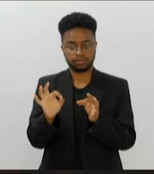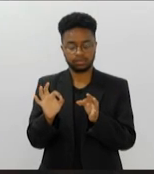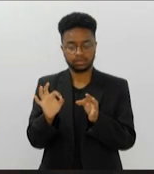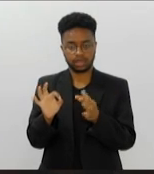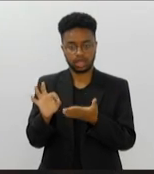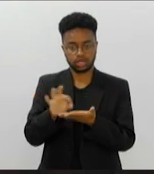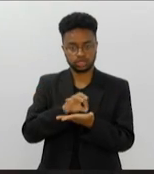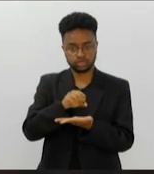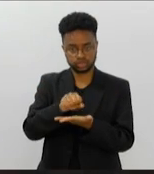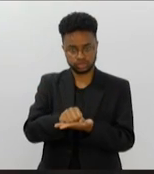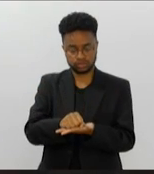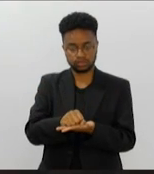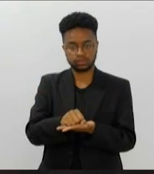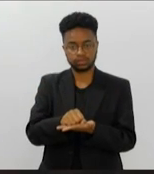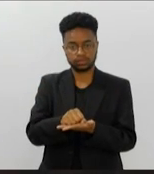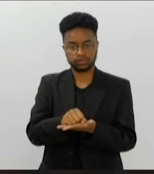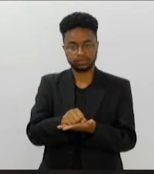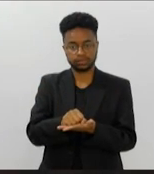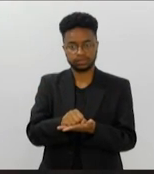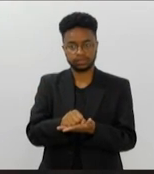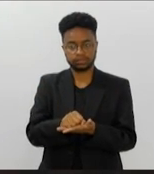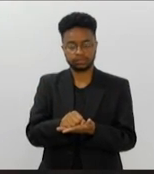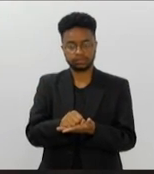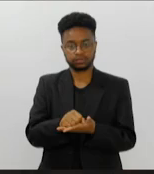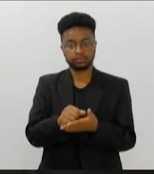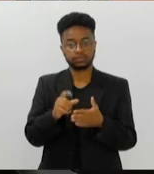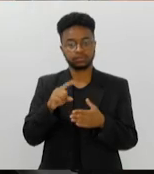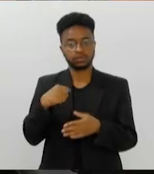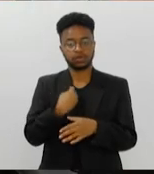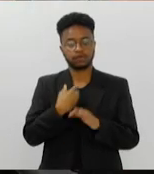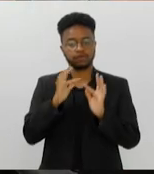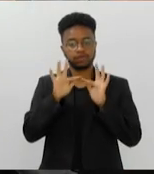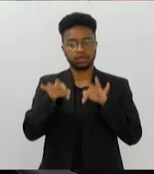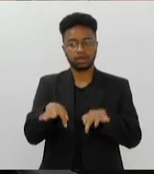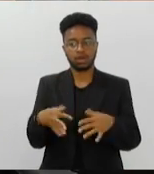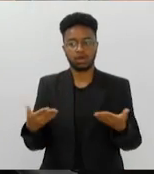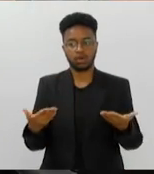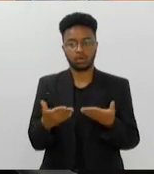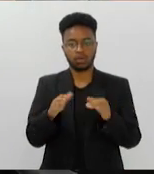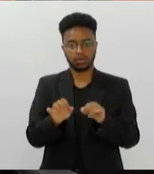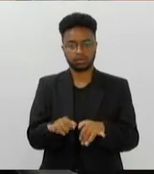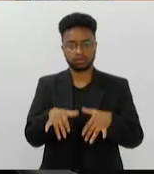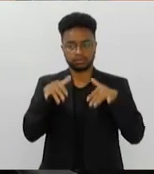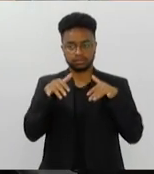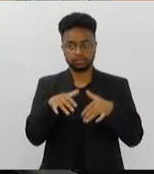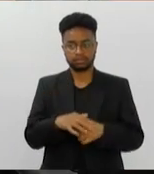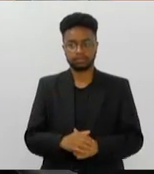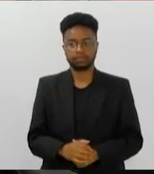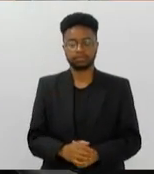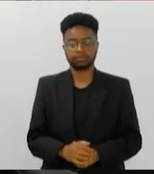mais oradores inscritos, está encerrada a sessão.